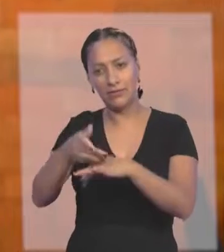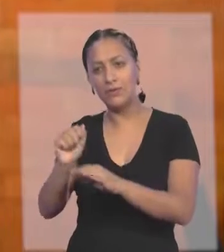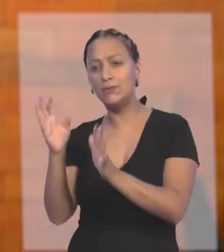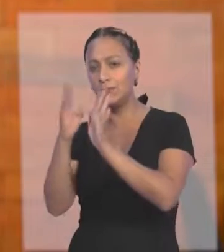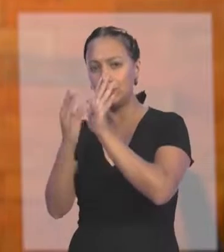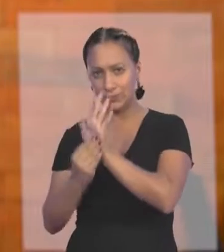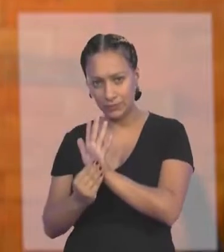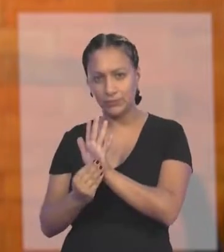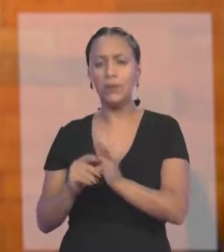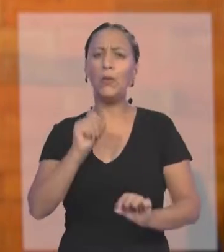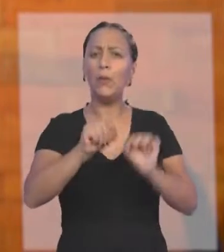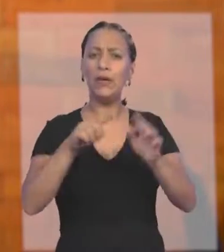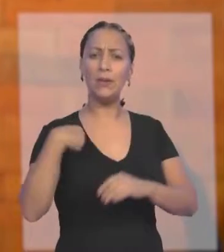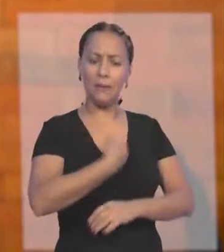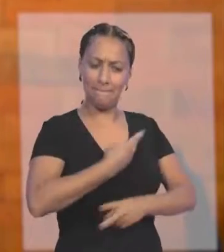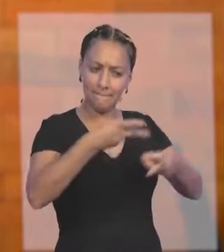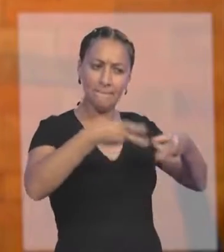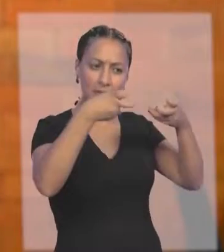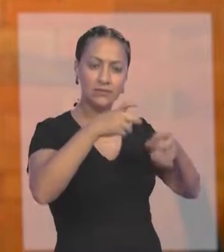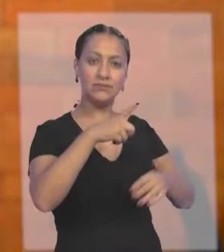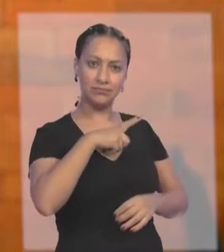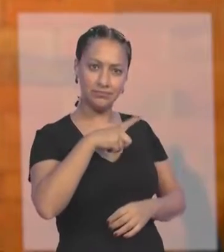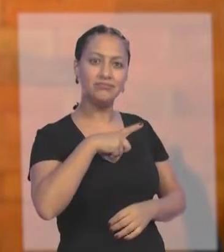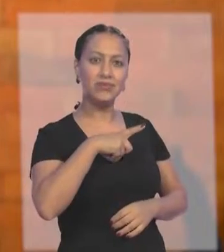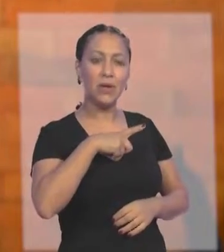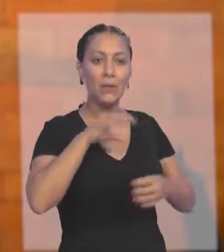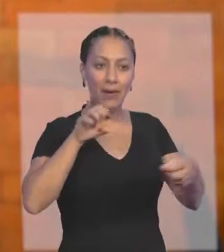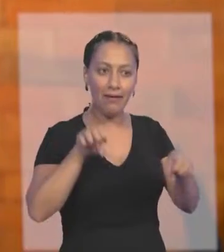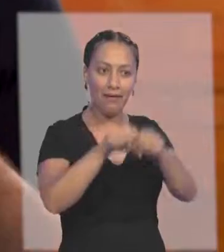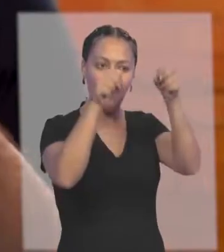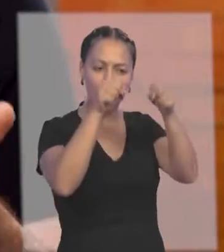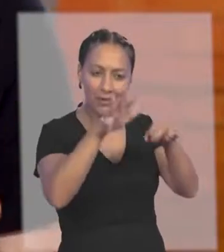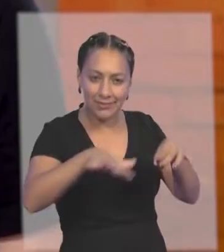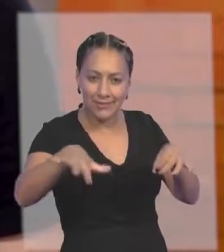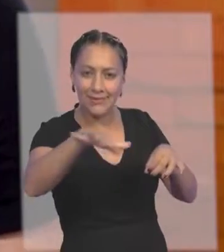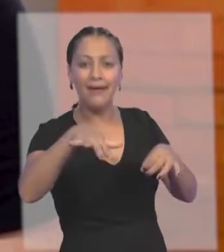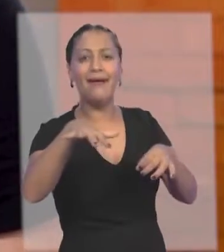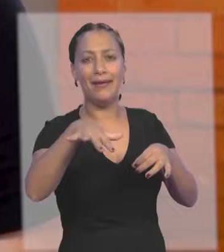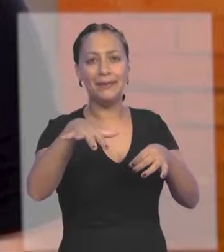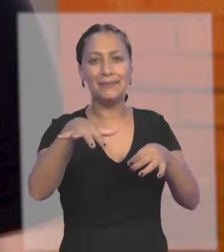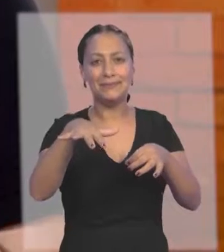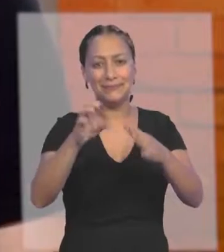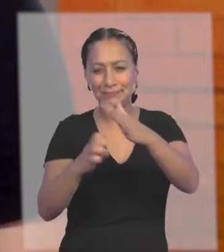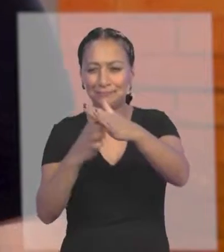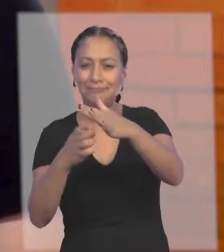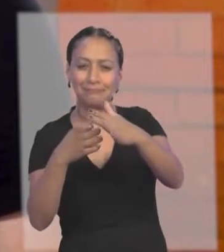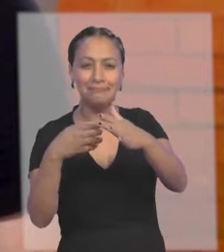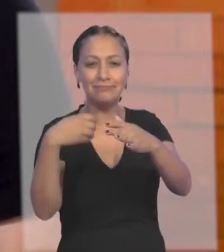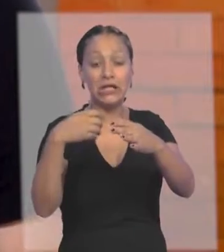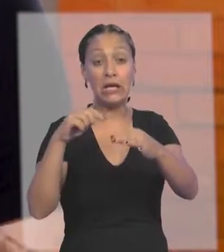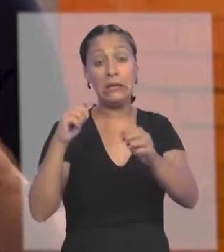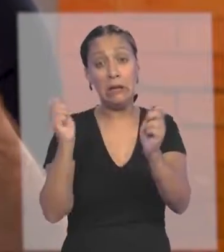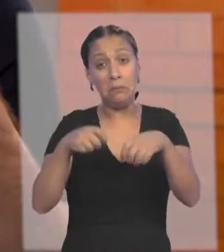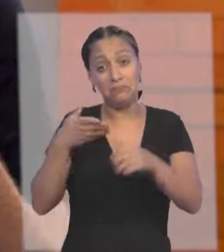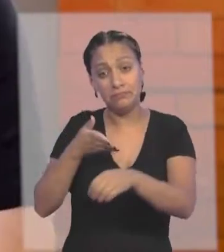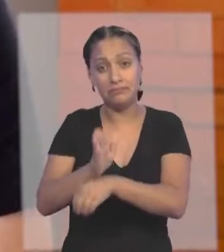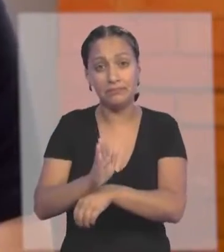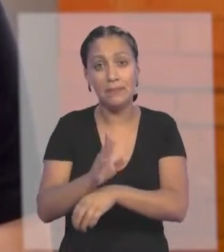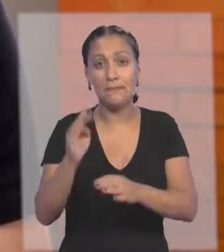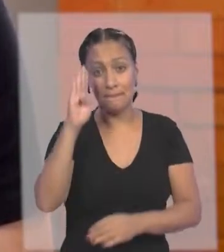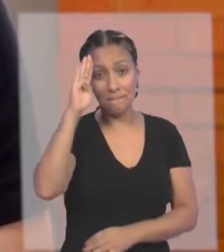que a gente percebeu é que existia um gap de mercado no qual a gente poderia se inserir, principalmente